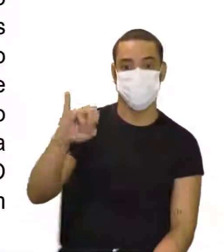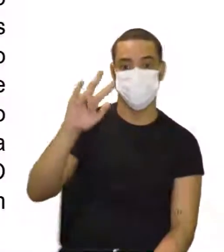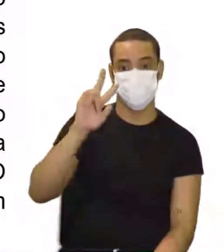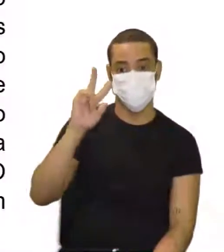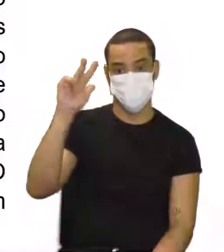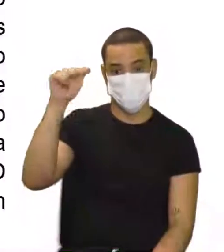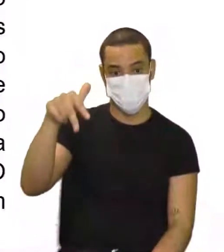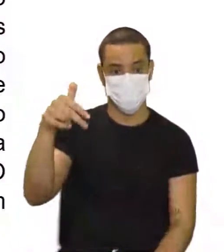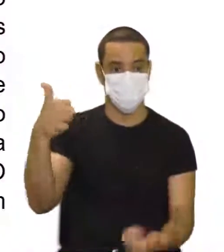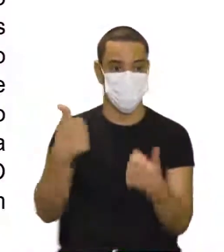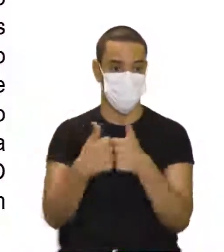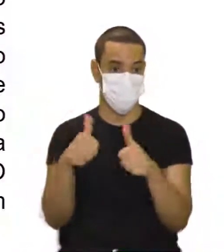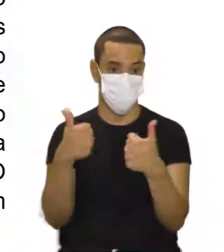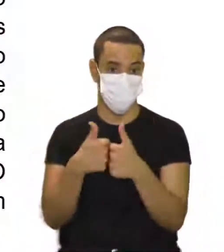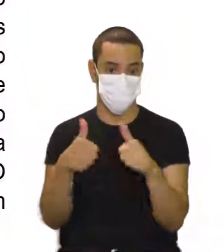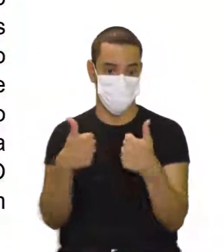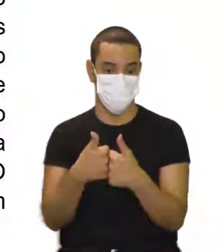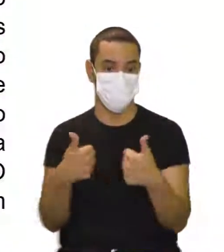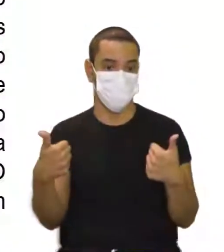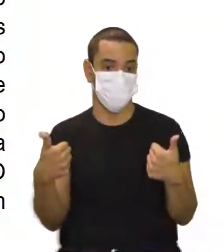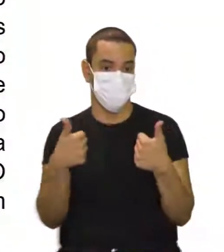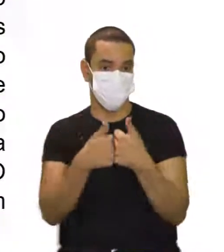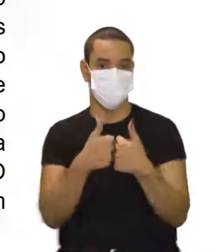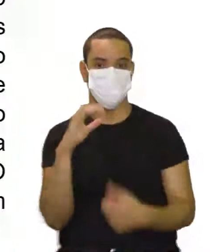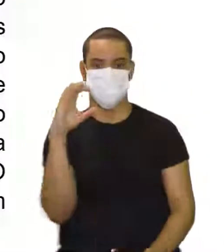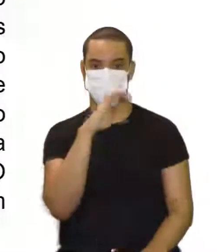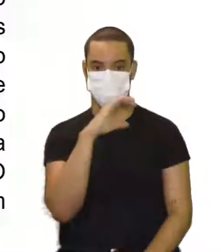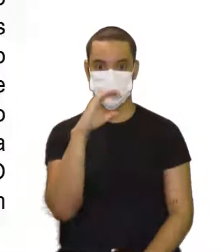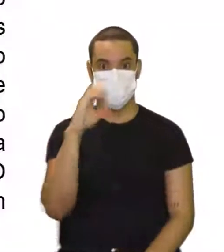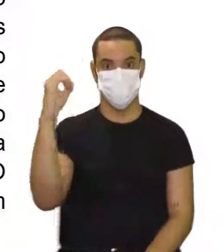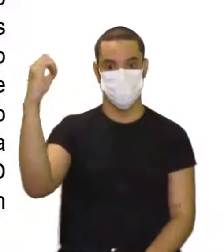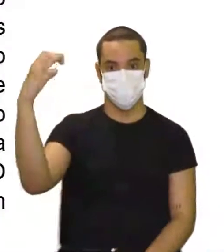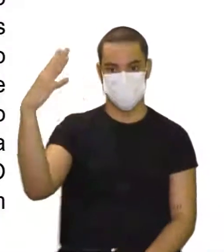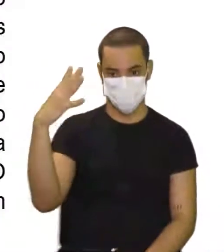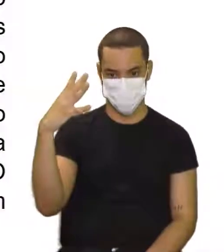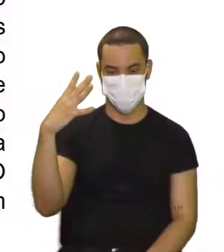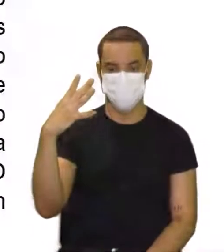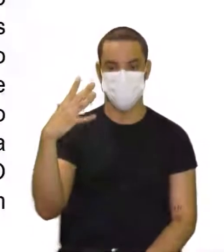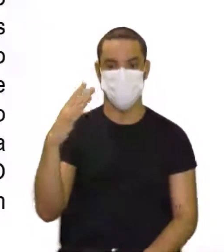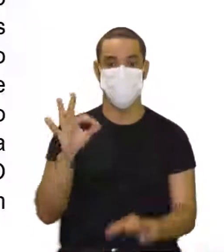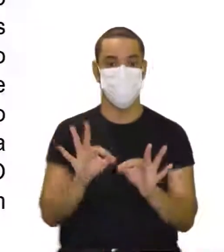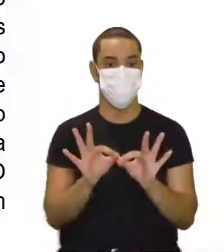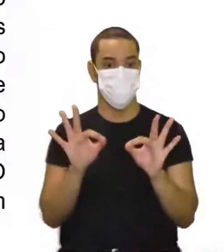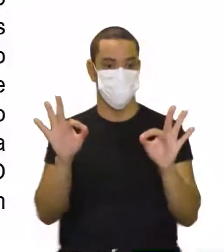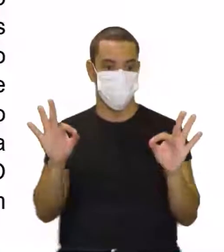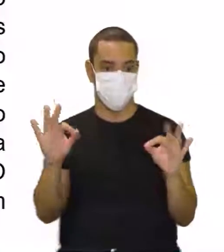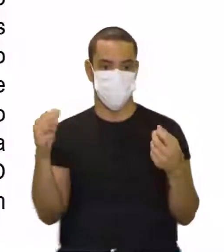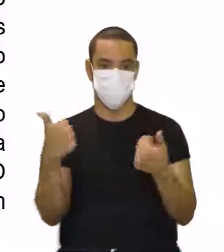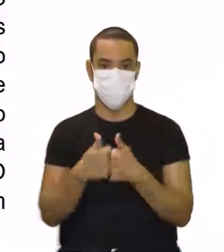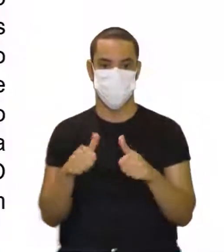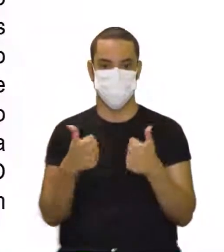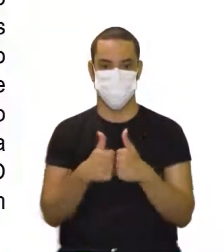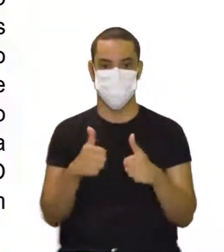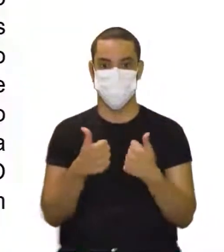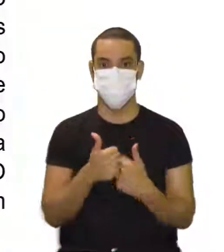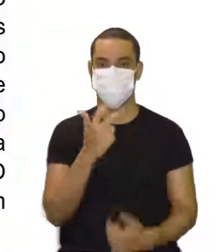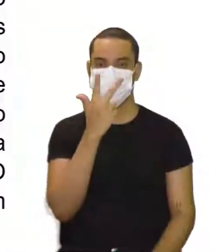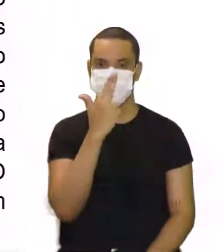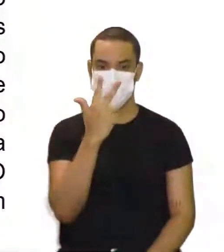observasse um ônibus próximo à velocidade da luz, o comprimento do ônibus